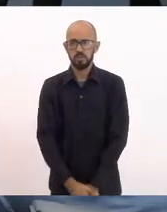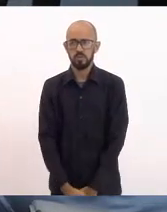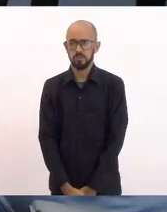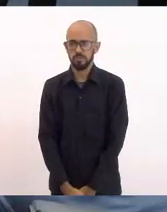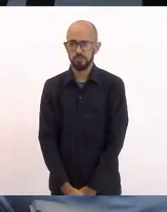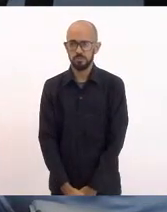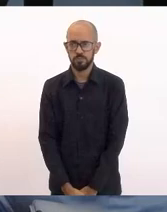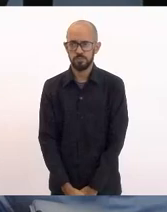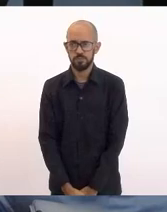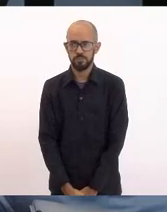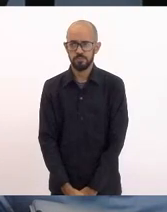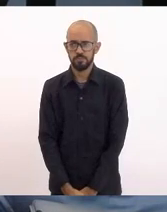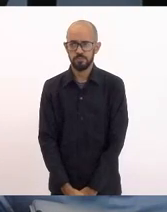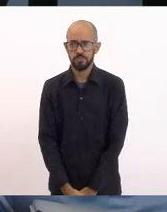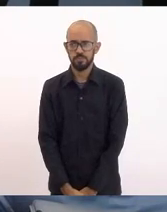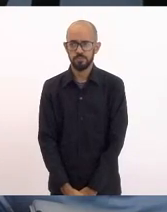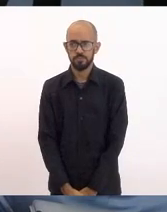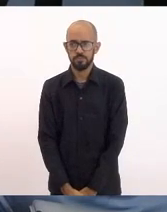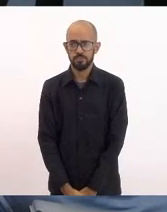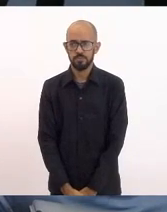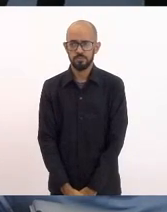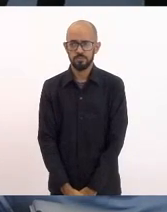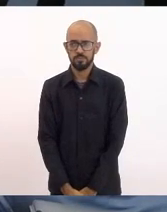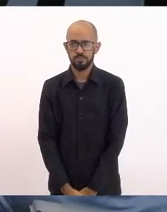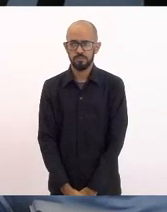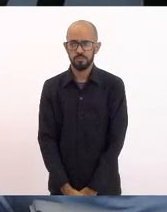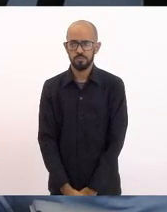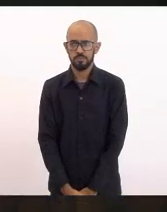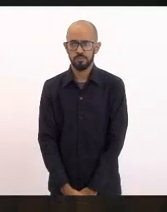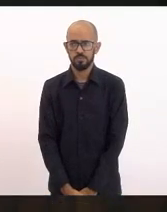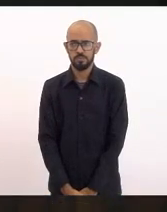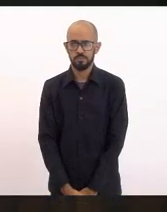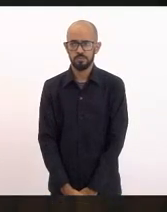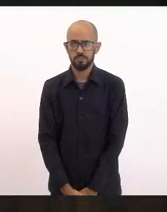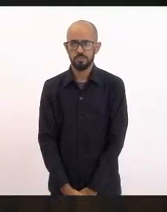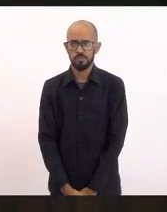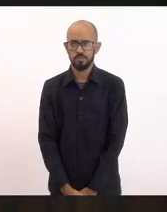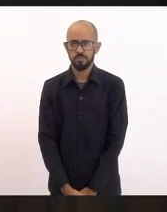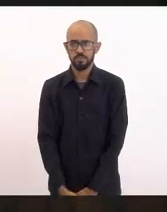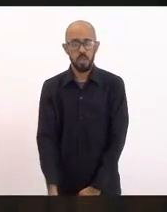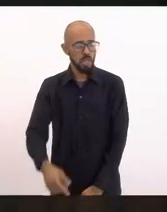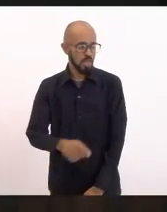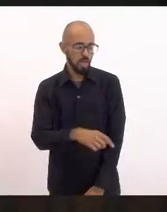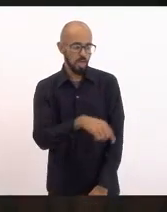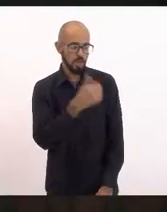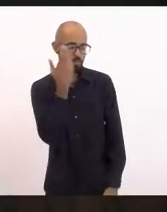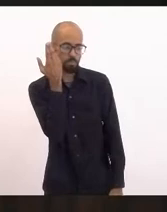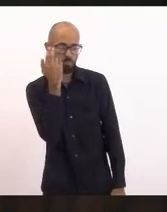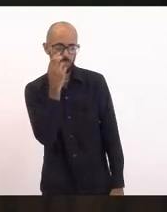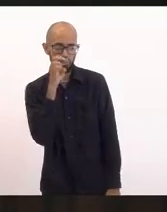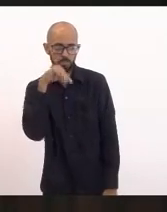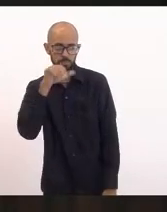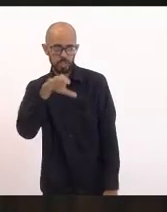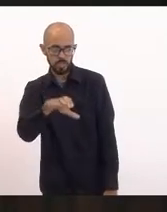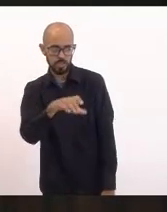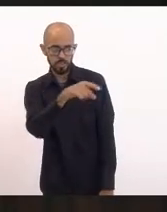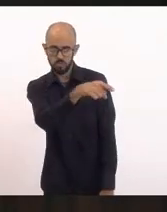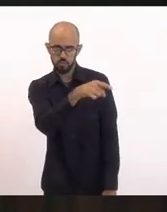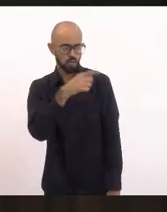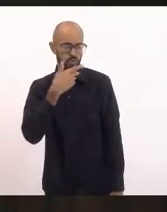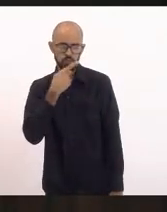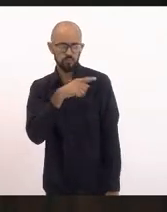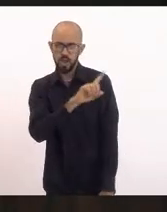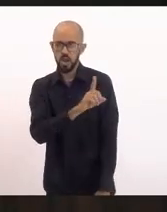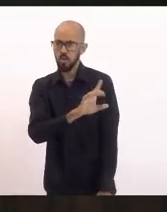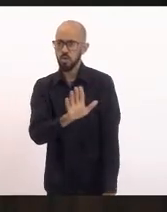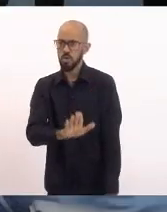Presidente, eu estou inscrito pelo PSB? Não, porque Vossa Excelência não falou, pelo menos eu não ouvi. E o plenário também. Não, porque